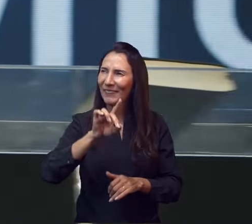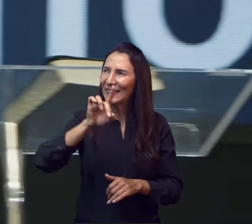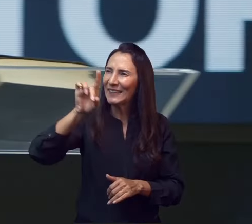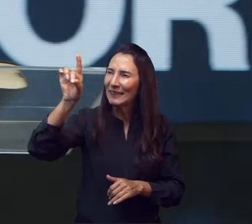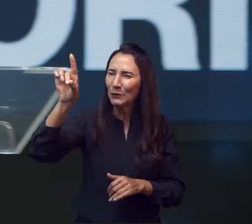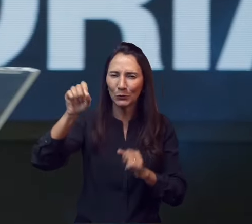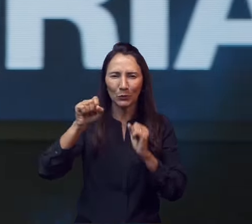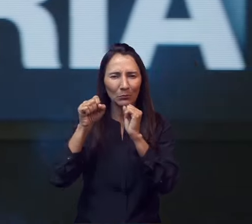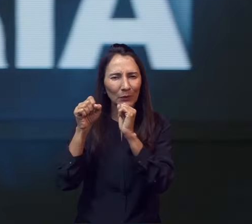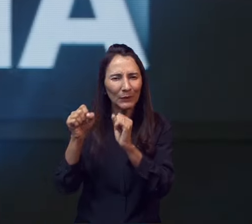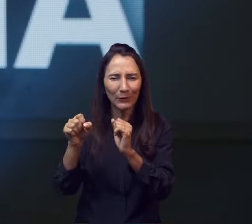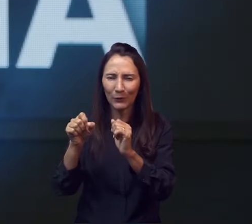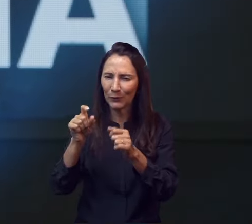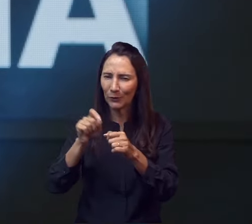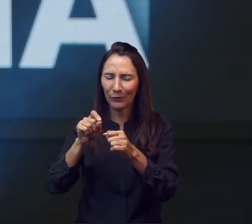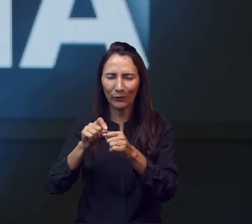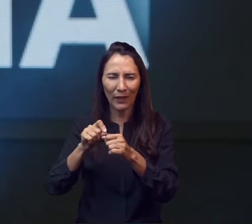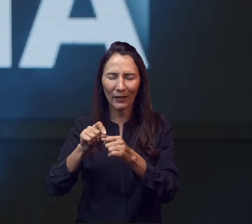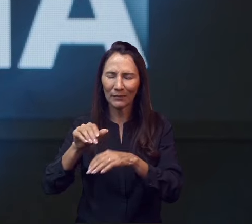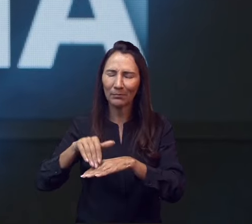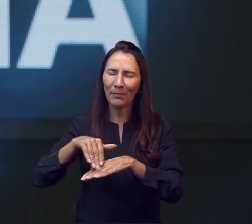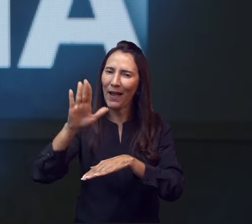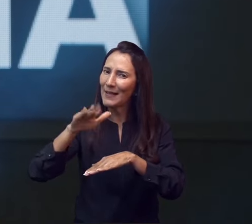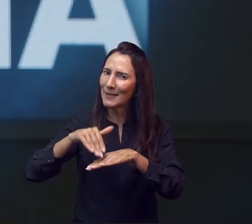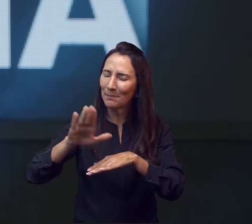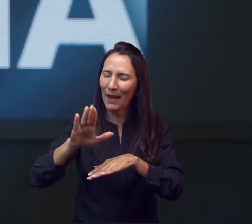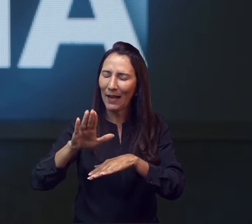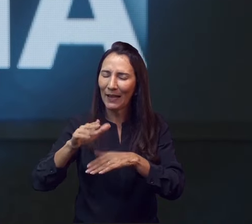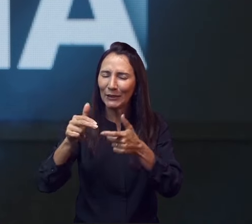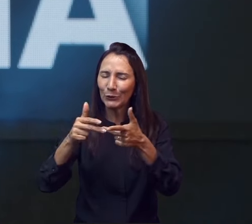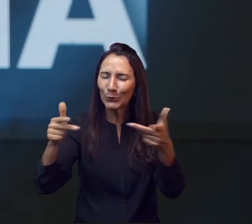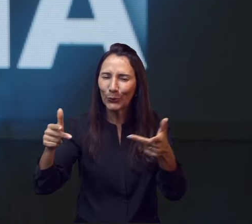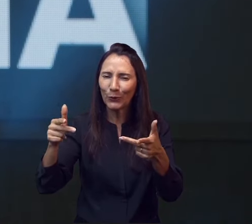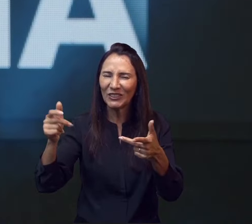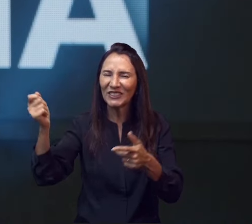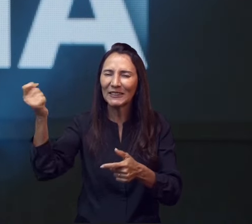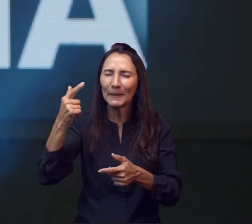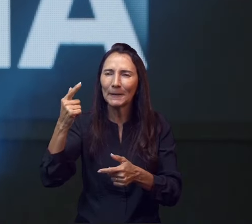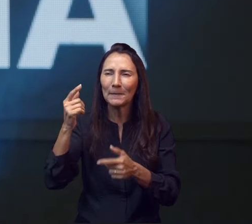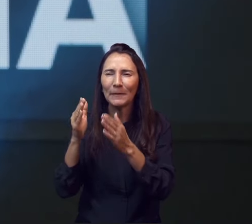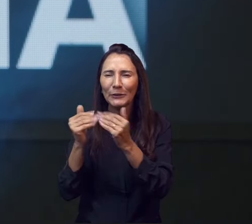mais abundantemente além do que pedimos ou pensamos segundo